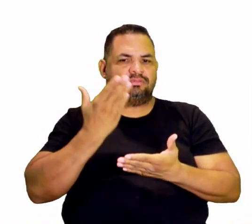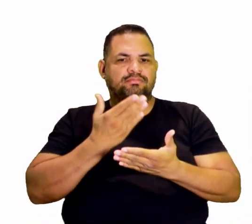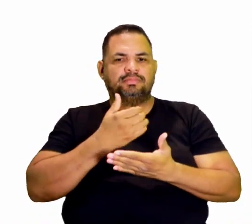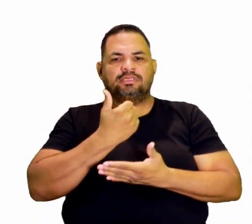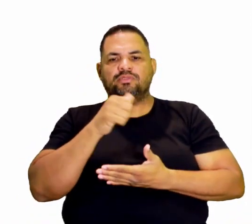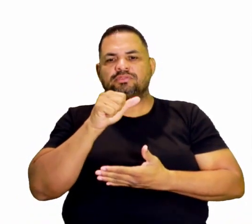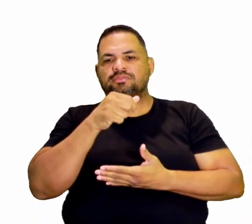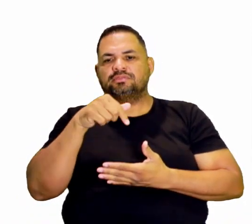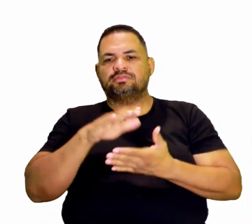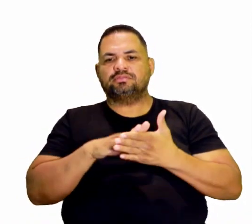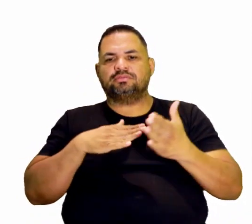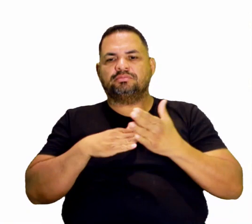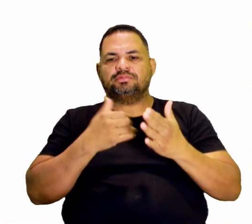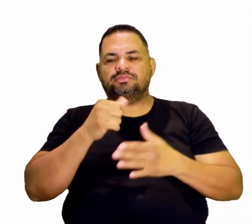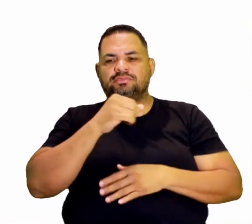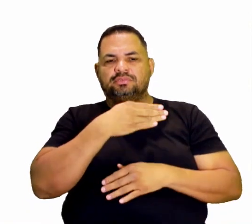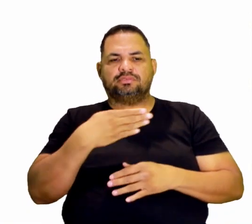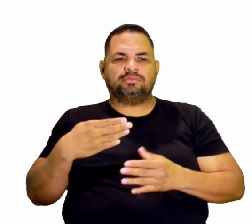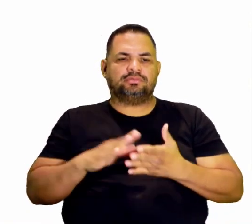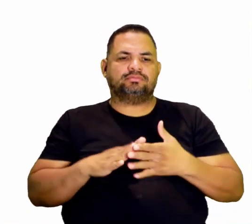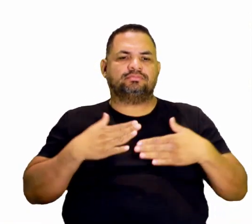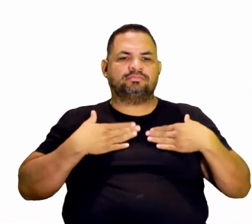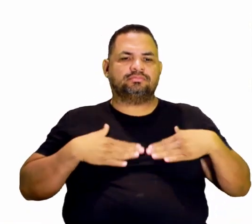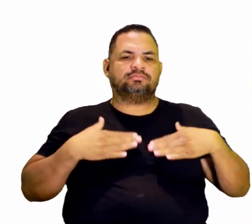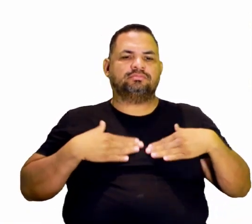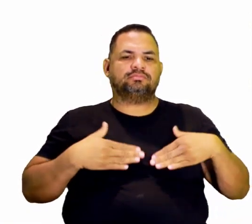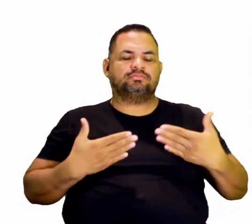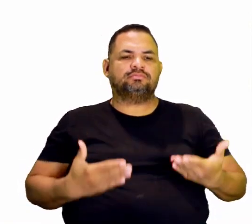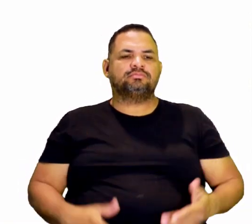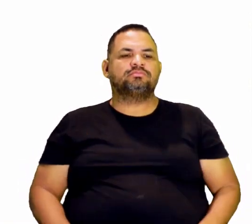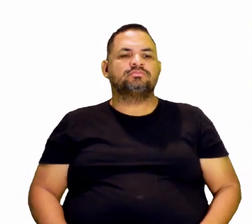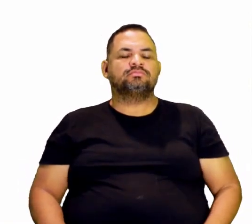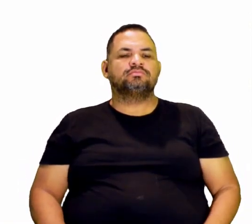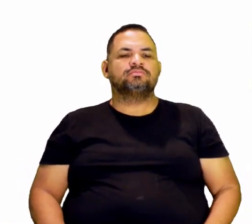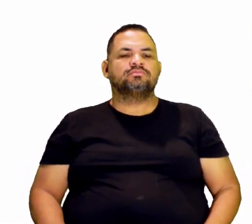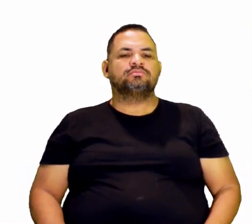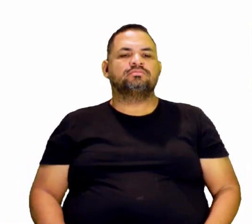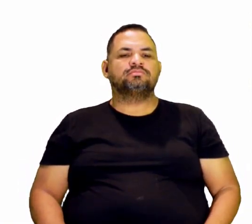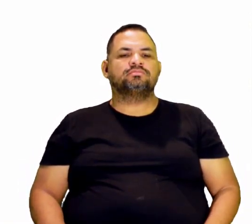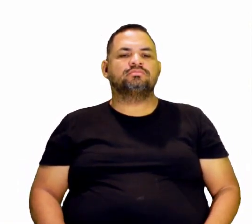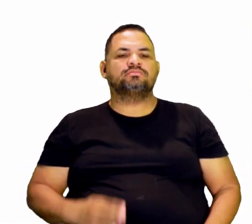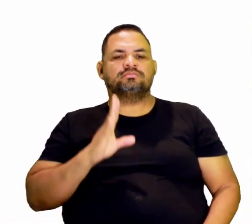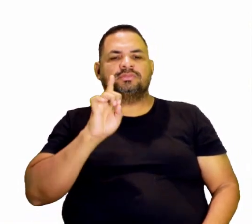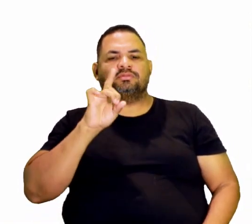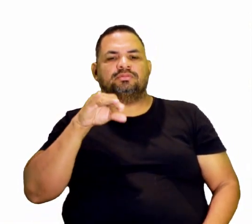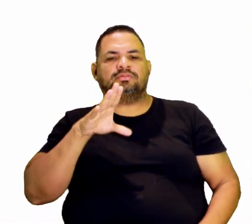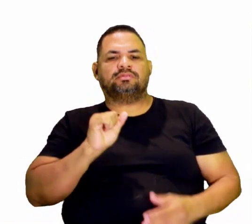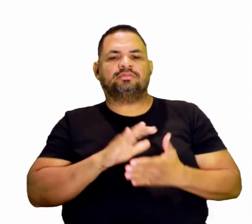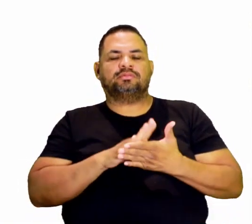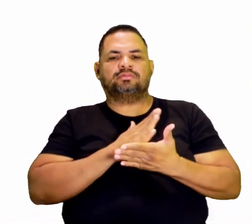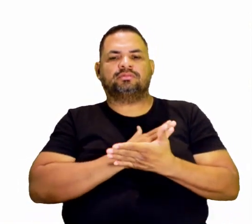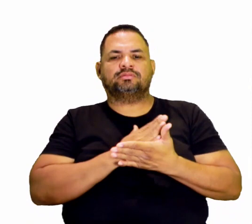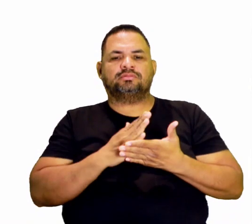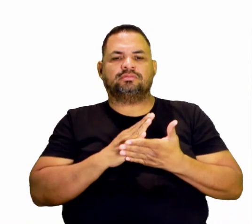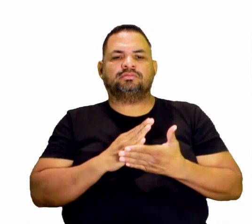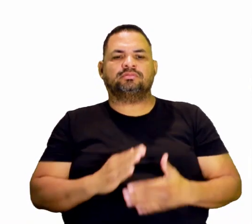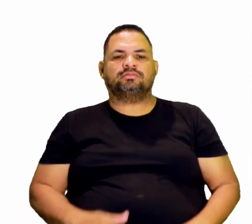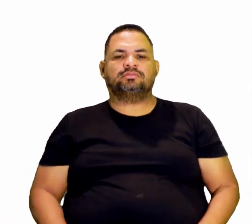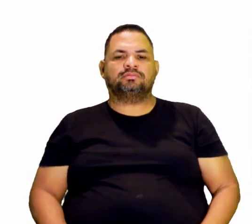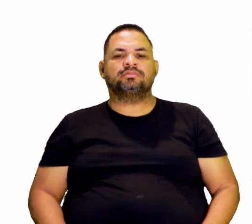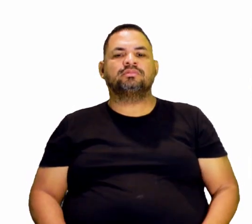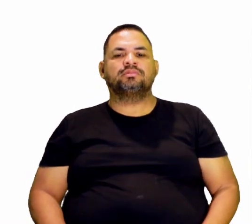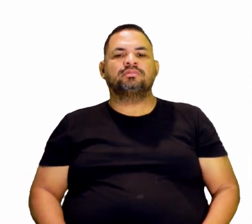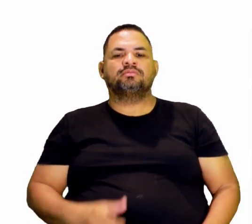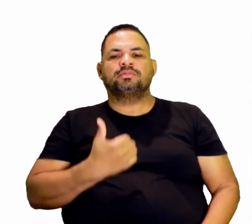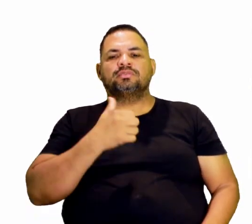1871 até 1914. Temos também na letra C aqui, tranquilidade e derrotismo, com